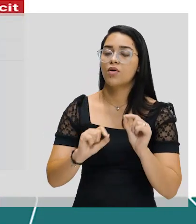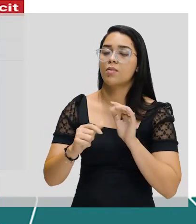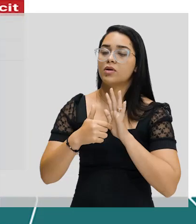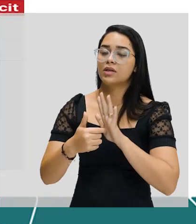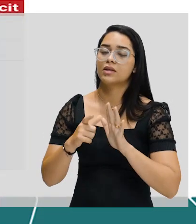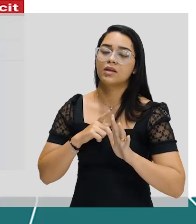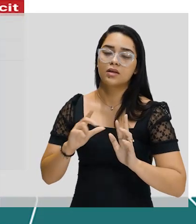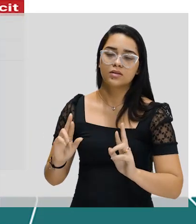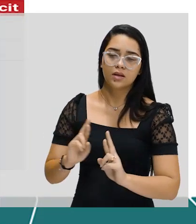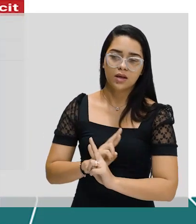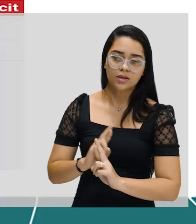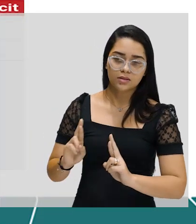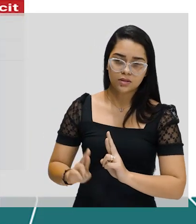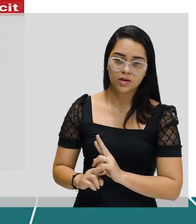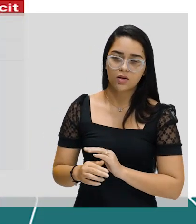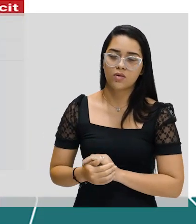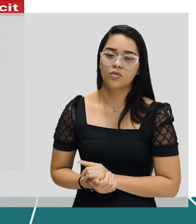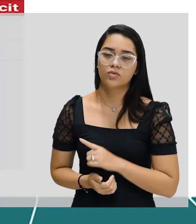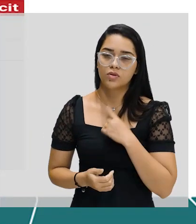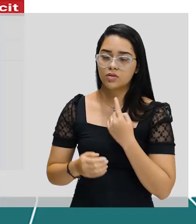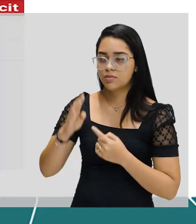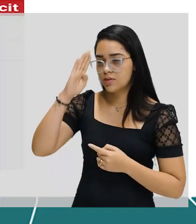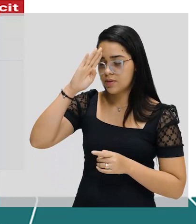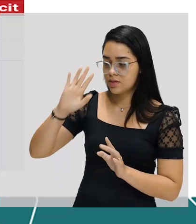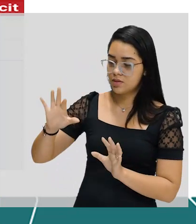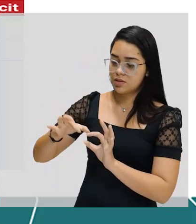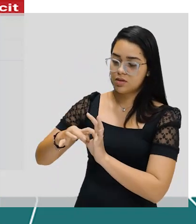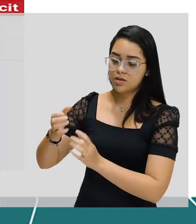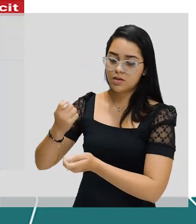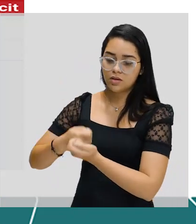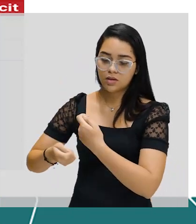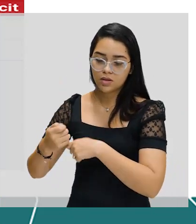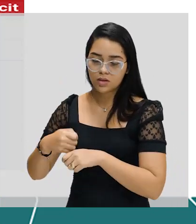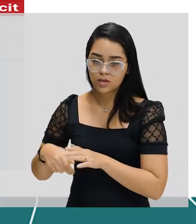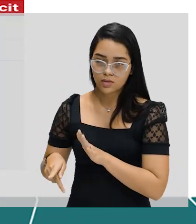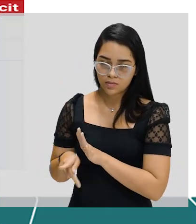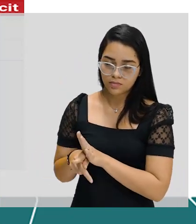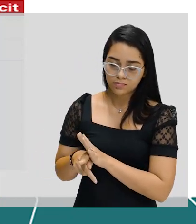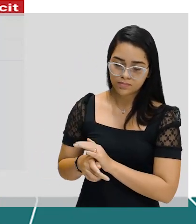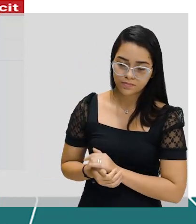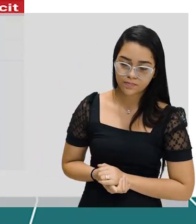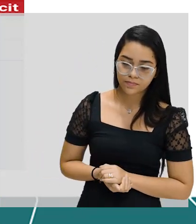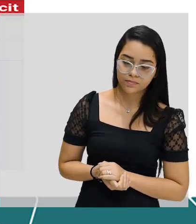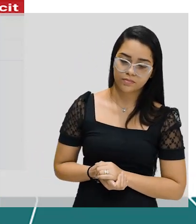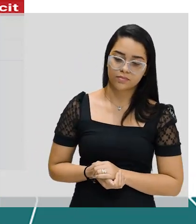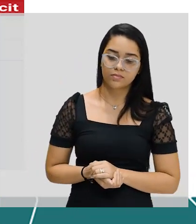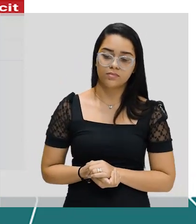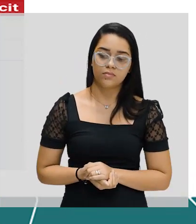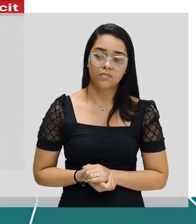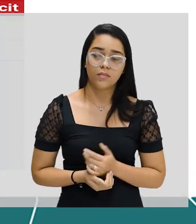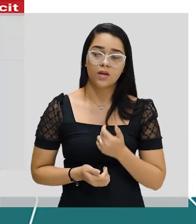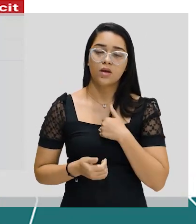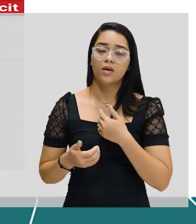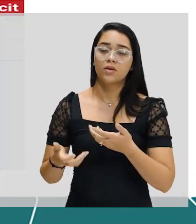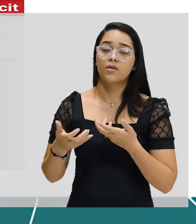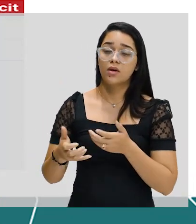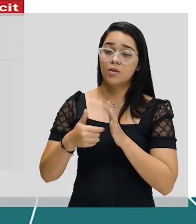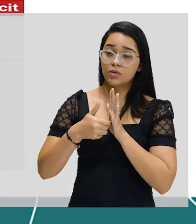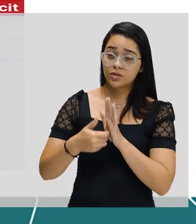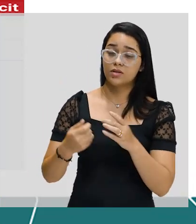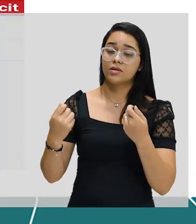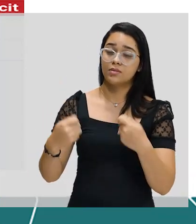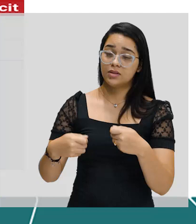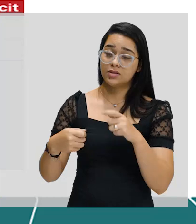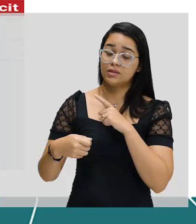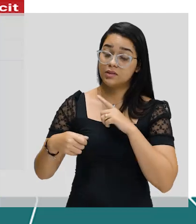essa relação, né, entre os nossos principais parceiros econômicos acerca da exportação e da importação. O que eu quero te frisar, e tu precisa